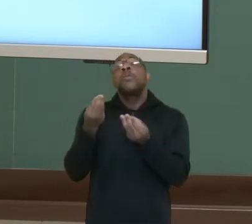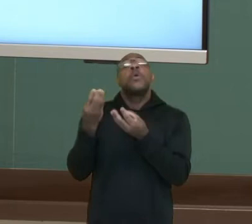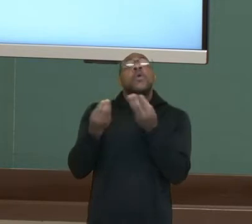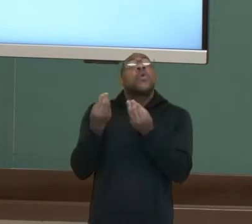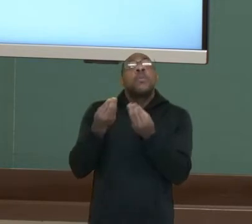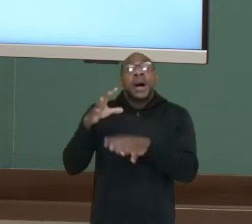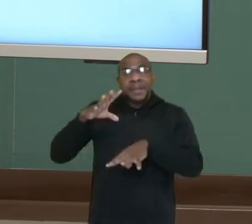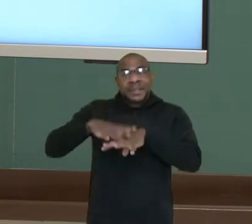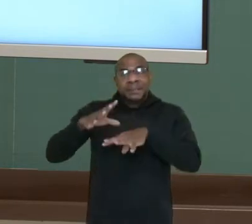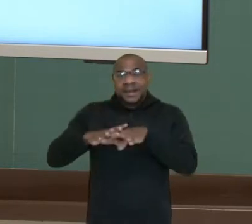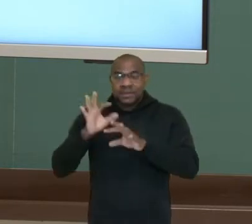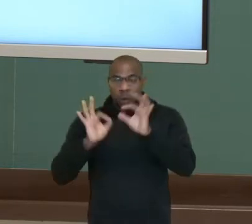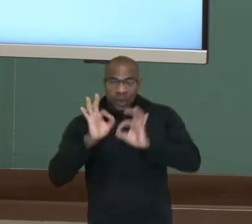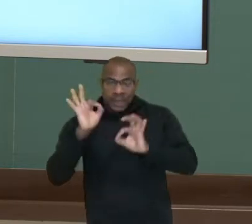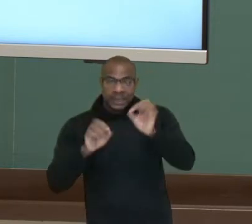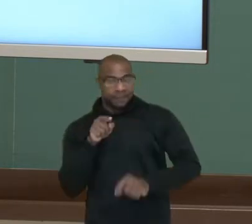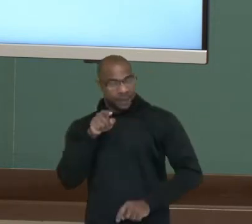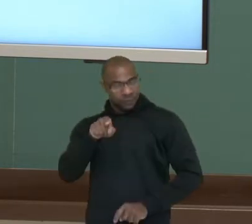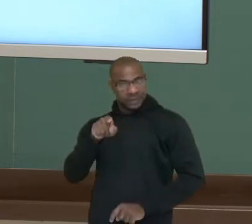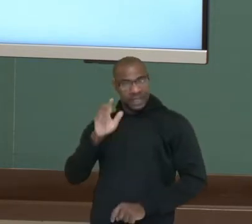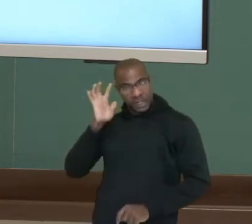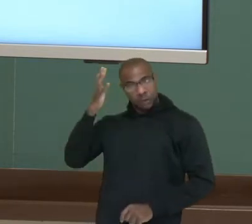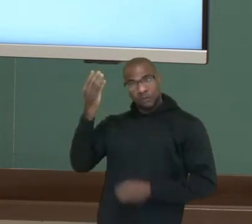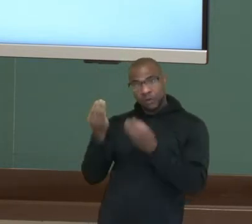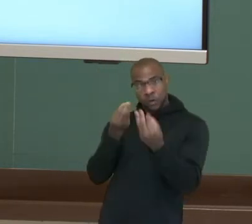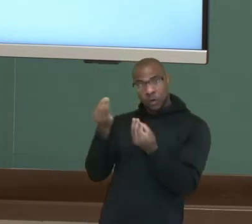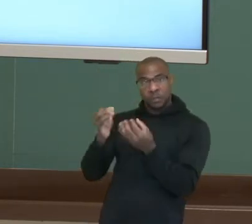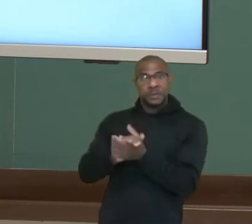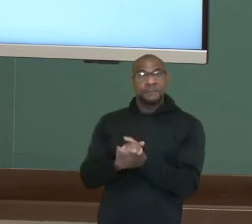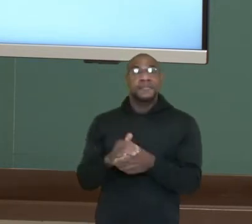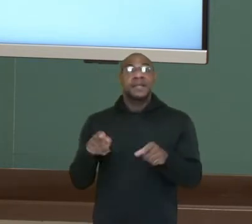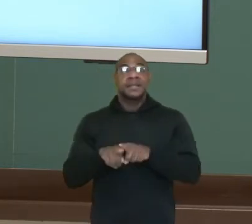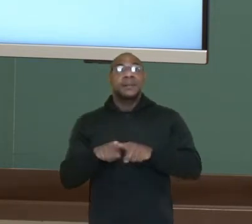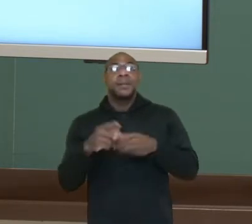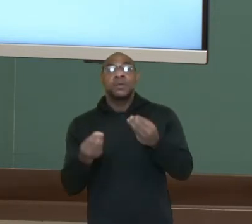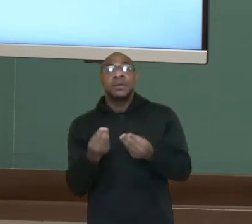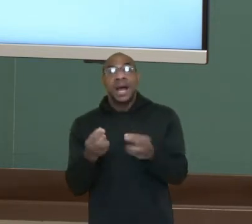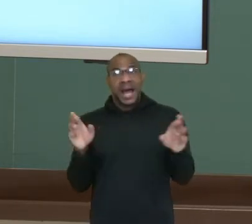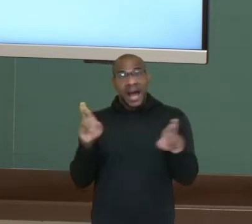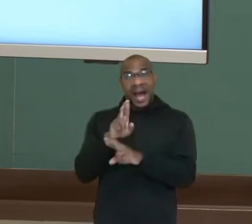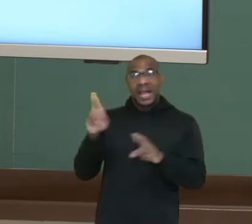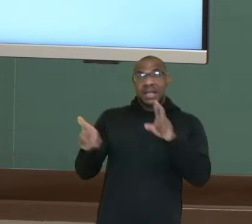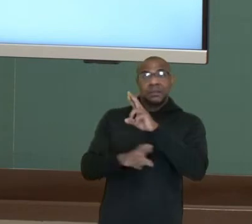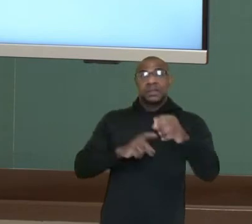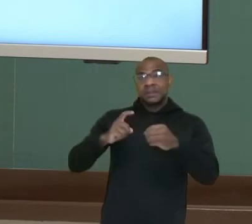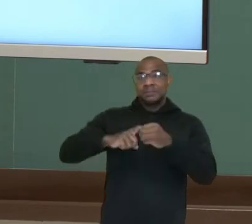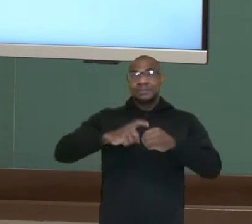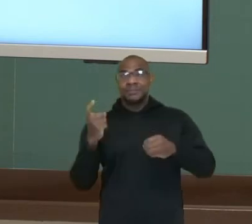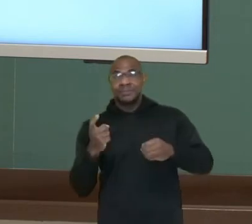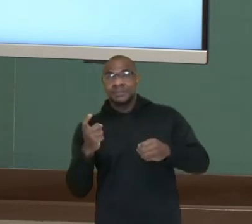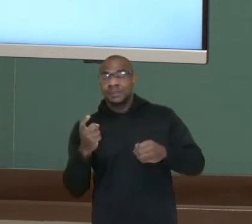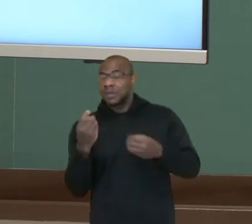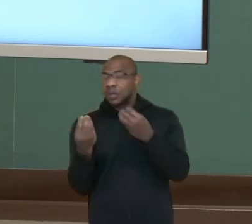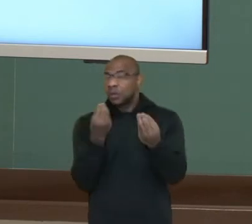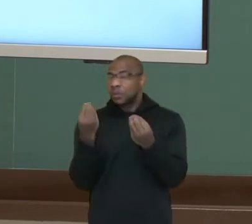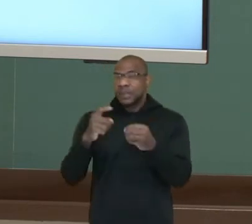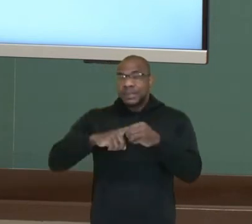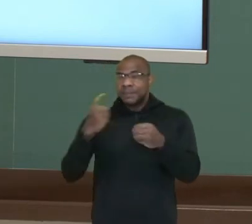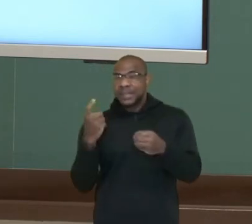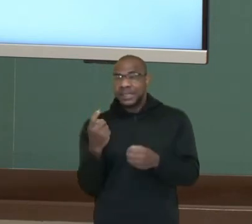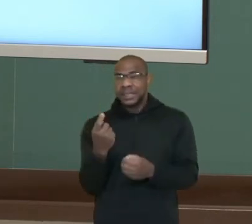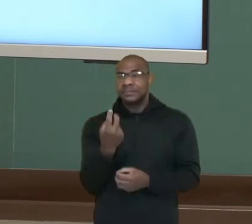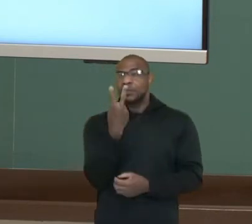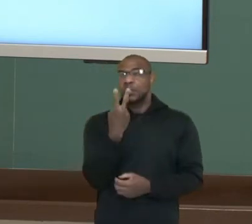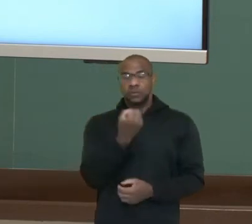para você. E escrever a lei de formação que traduz a relação de dependência entre duas grandezas,